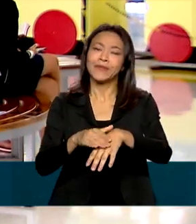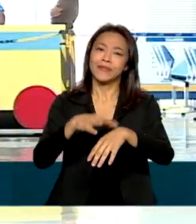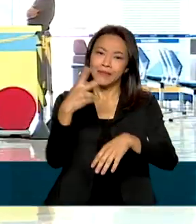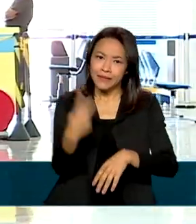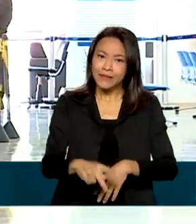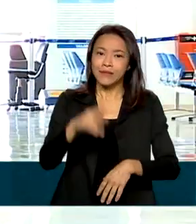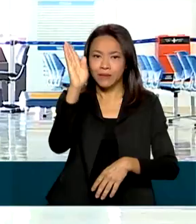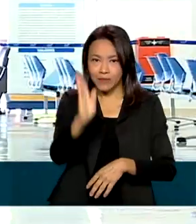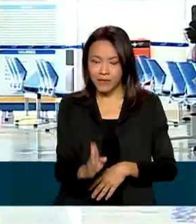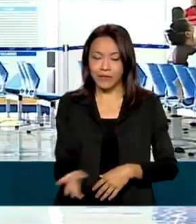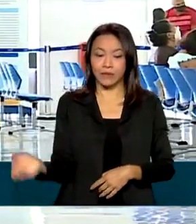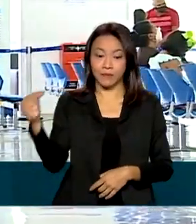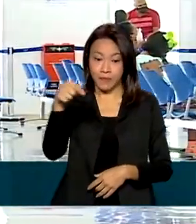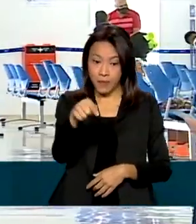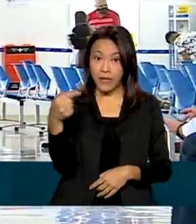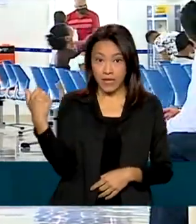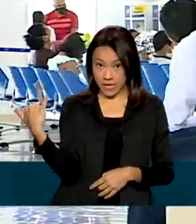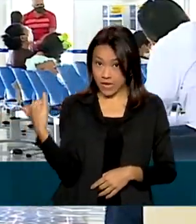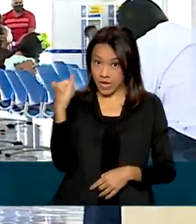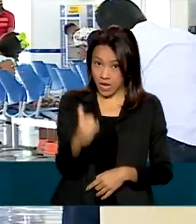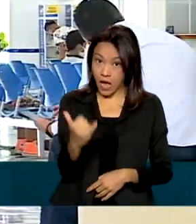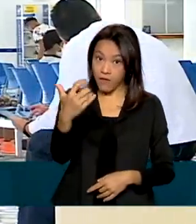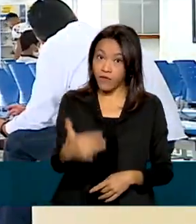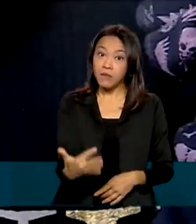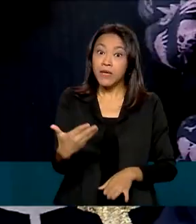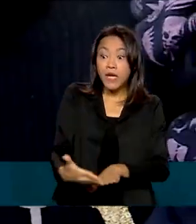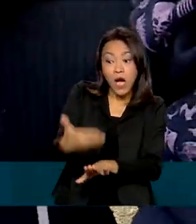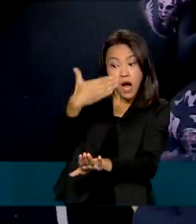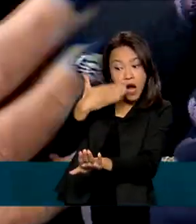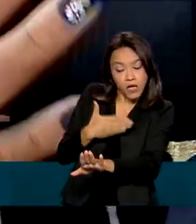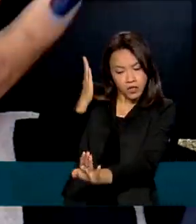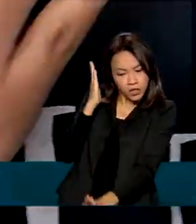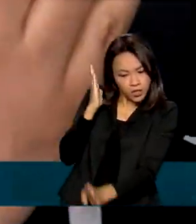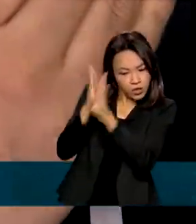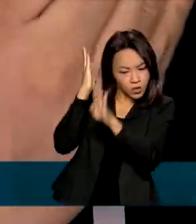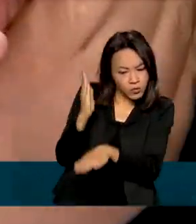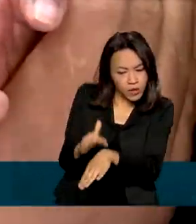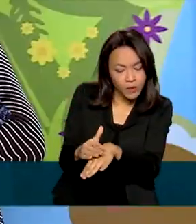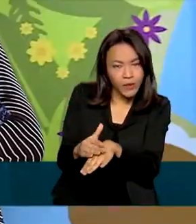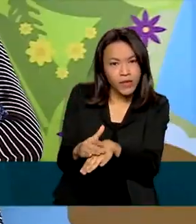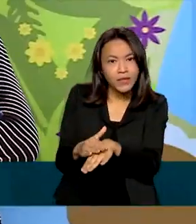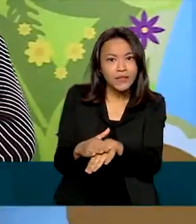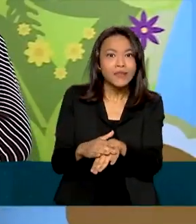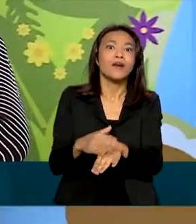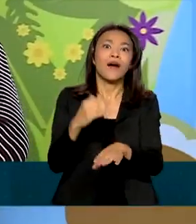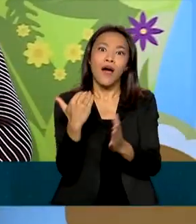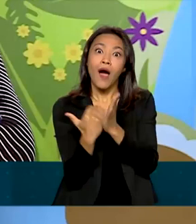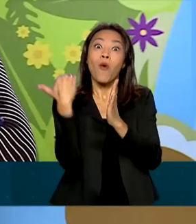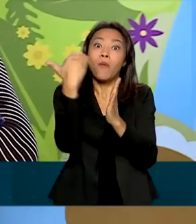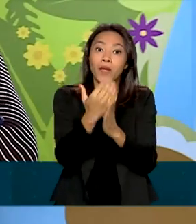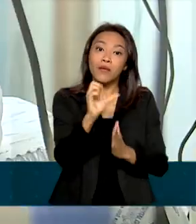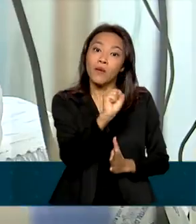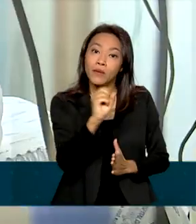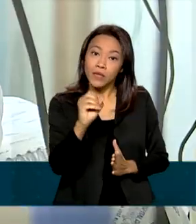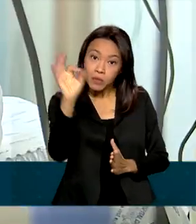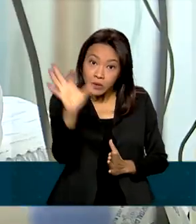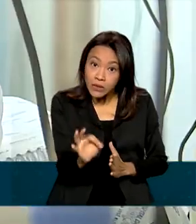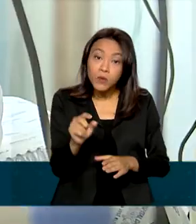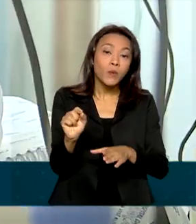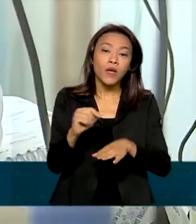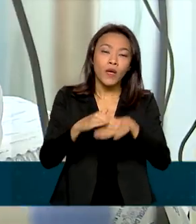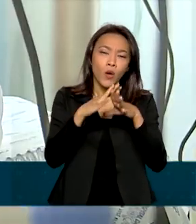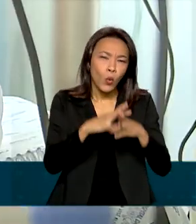país. O INCA lembra que o diagnóstico precoce aumenta em mais de 80% a chance de cura